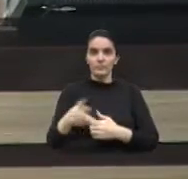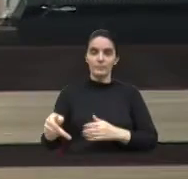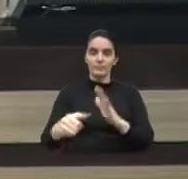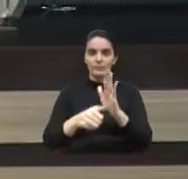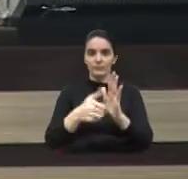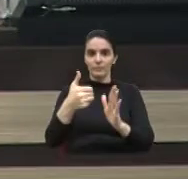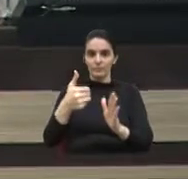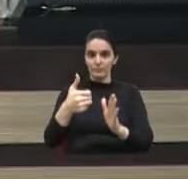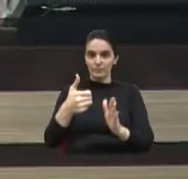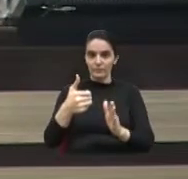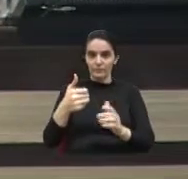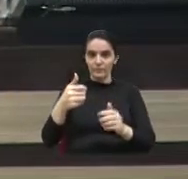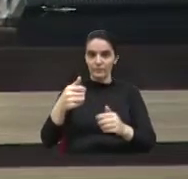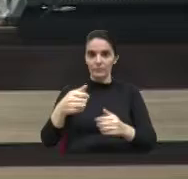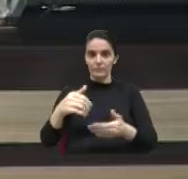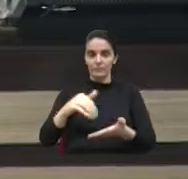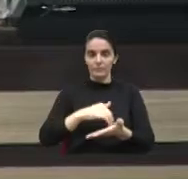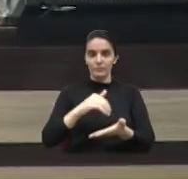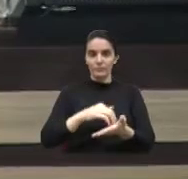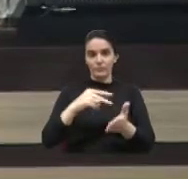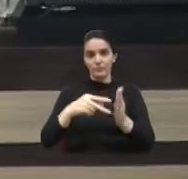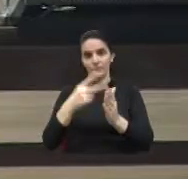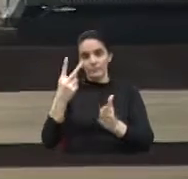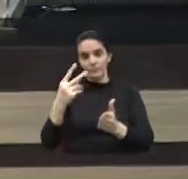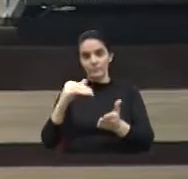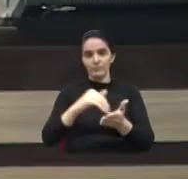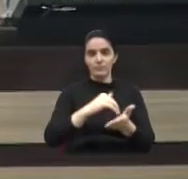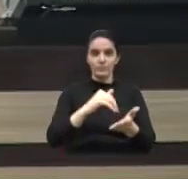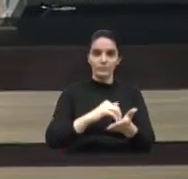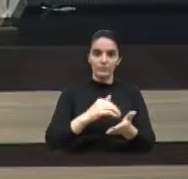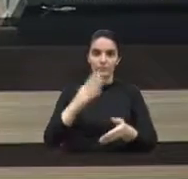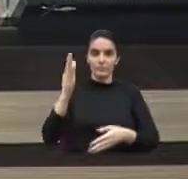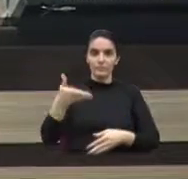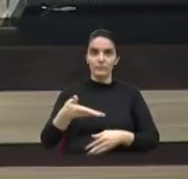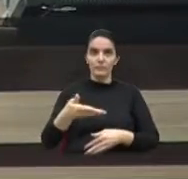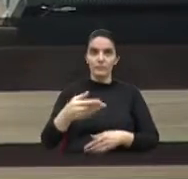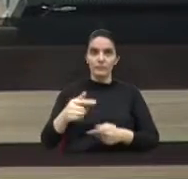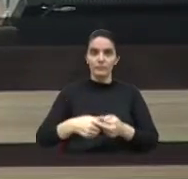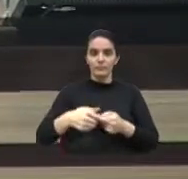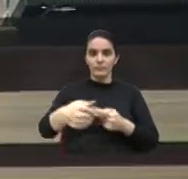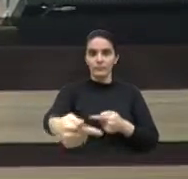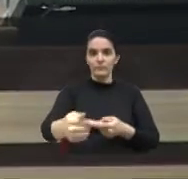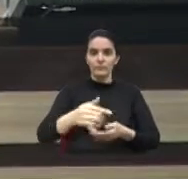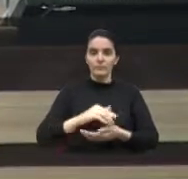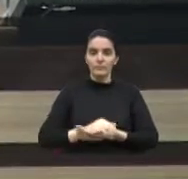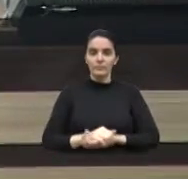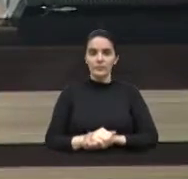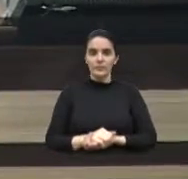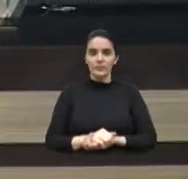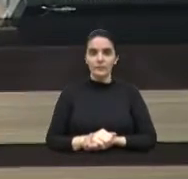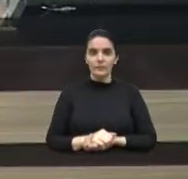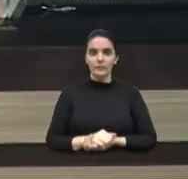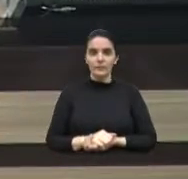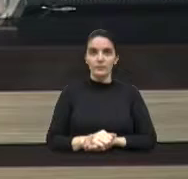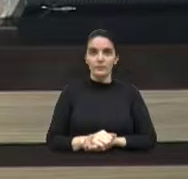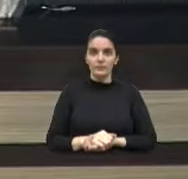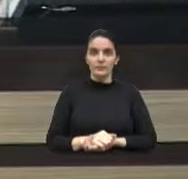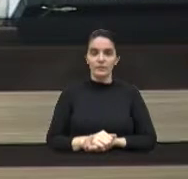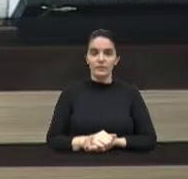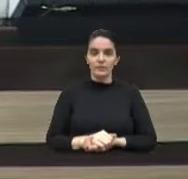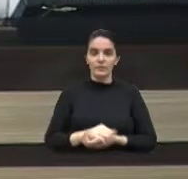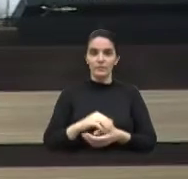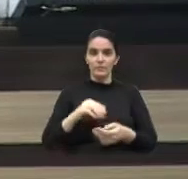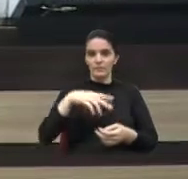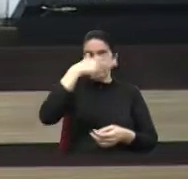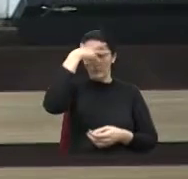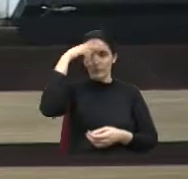segundo secretário, esse requerimento fica por hora adiado. Próximo requerimento. Requerimento